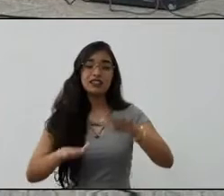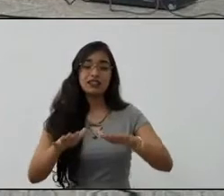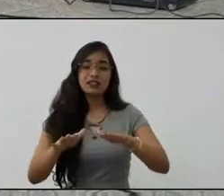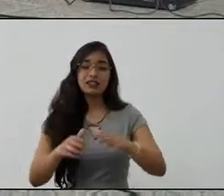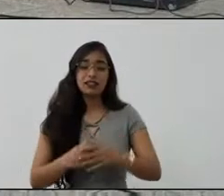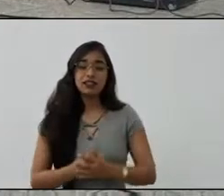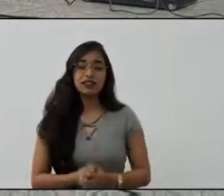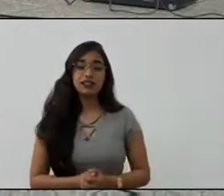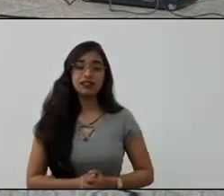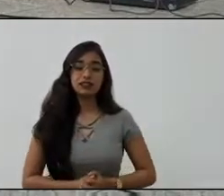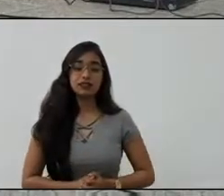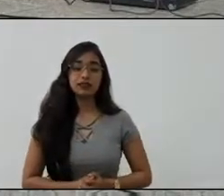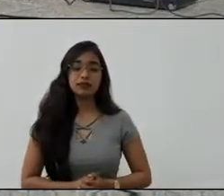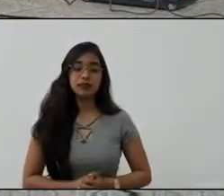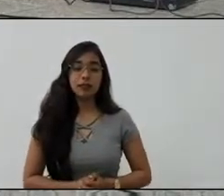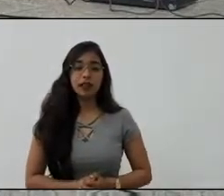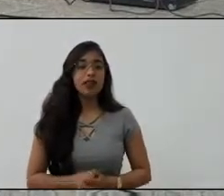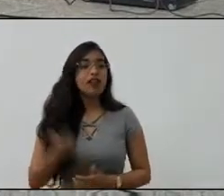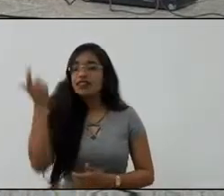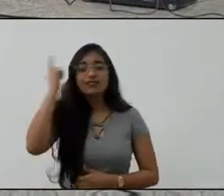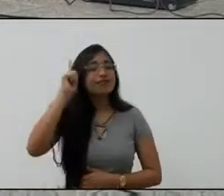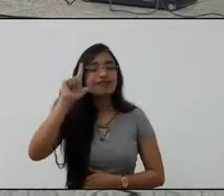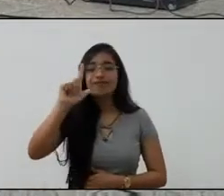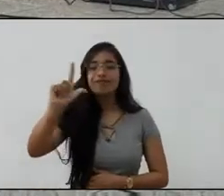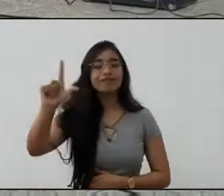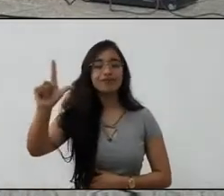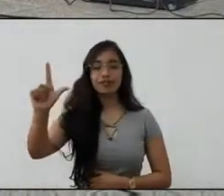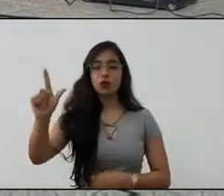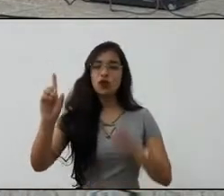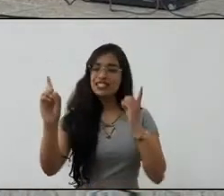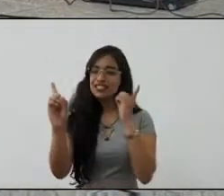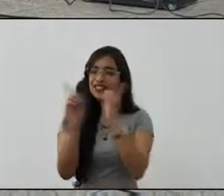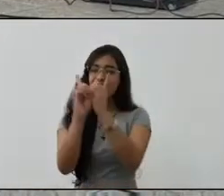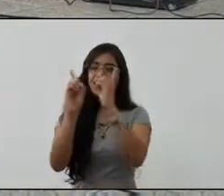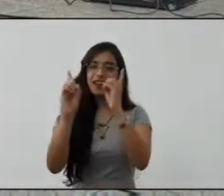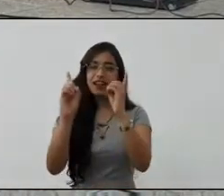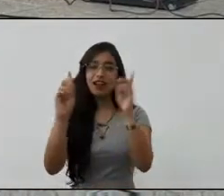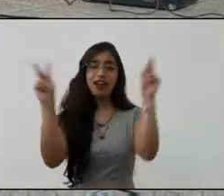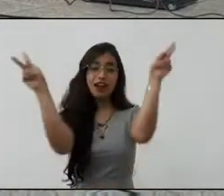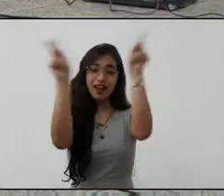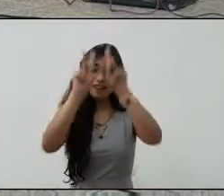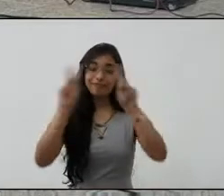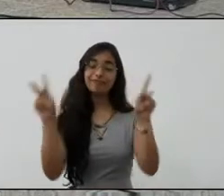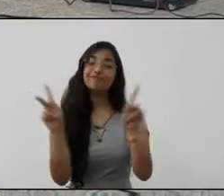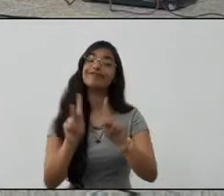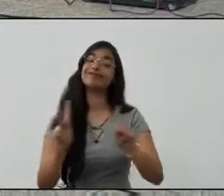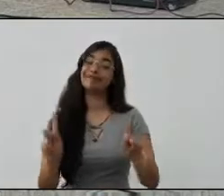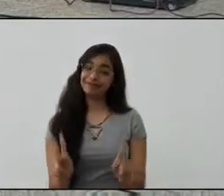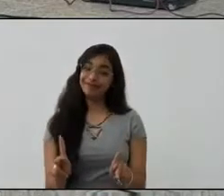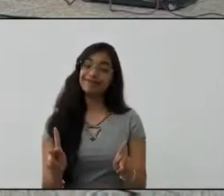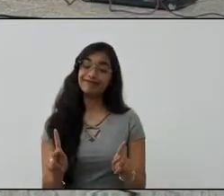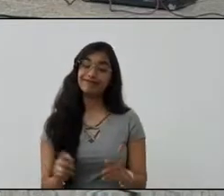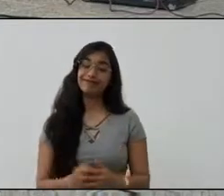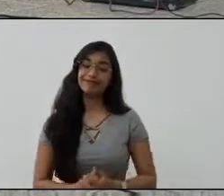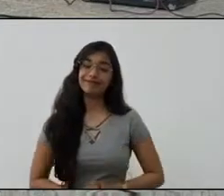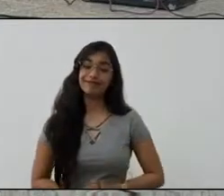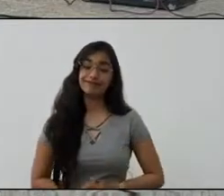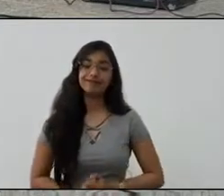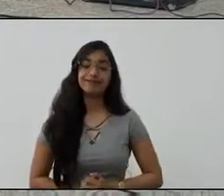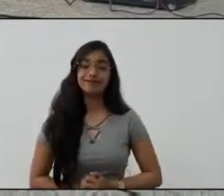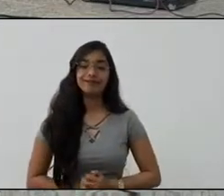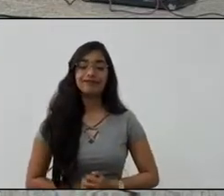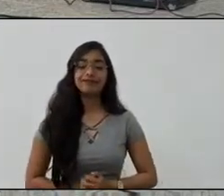suas próprias vidas, porque não conseguem encontrar esta coisa linda que chama-se